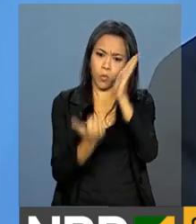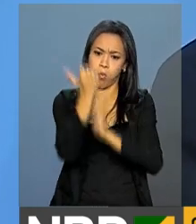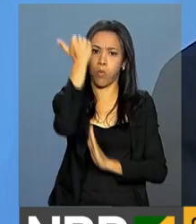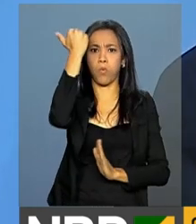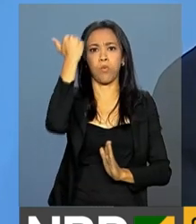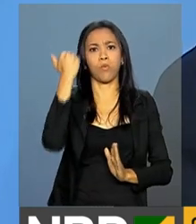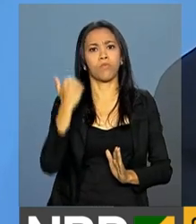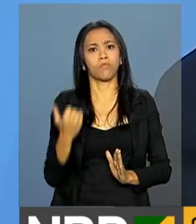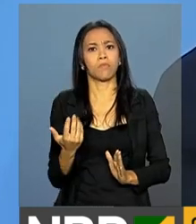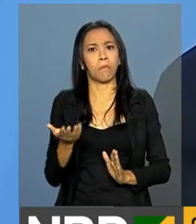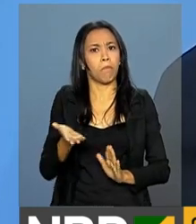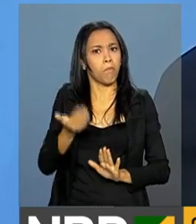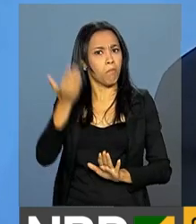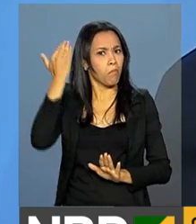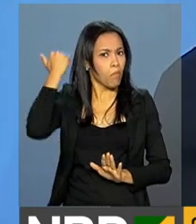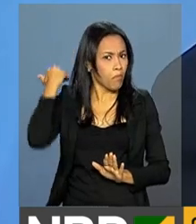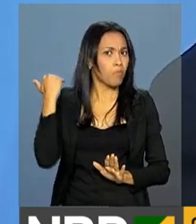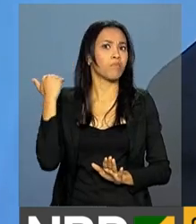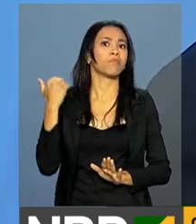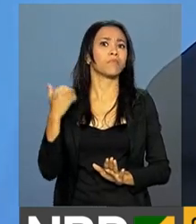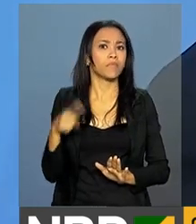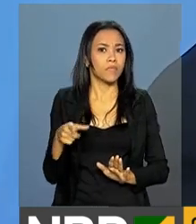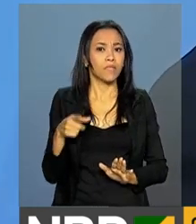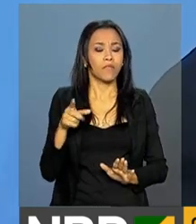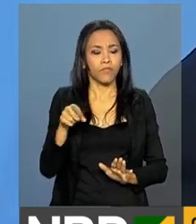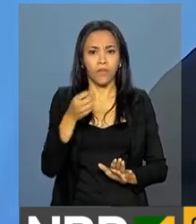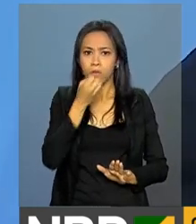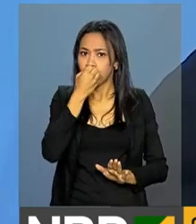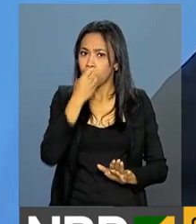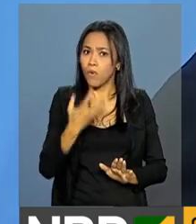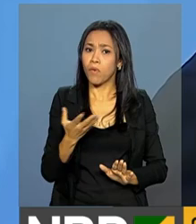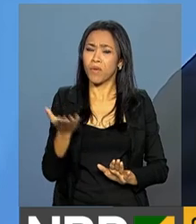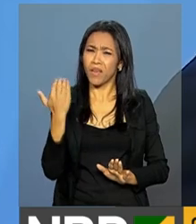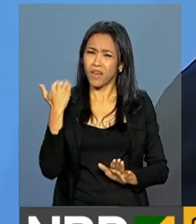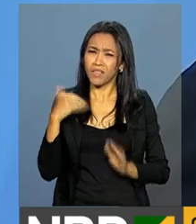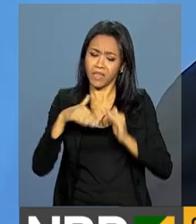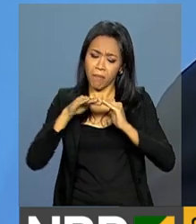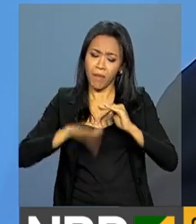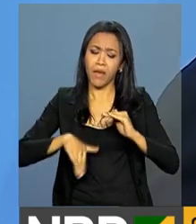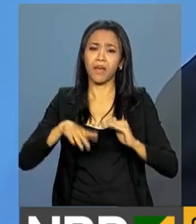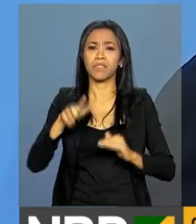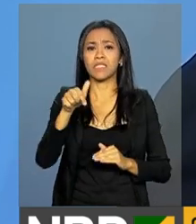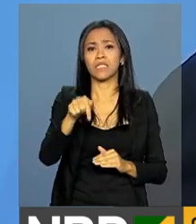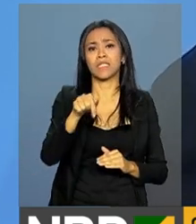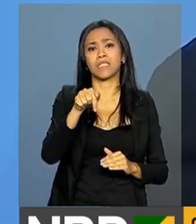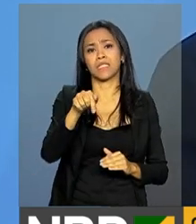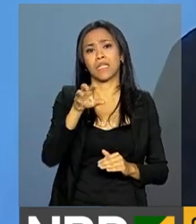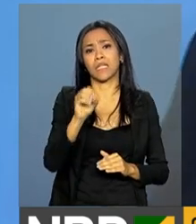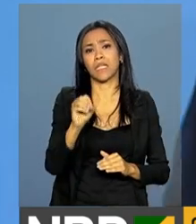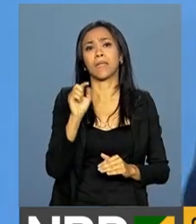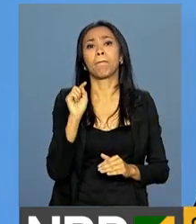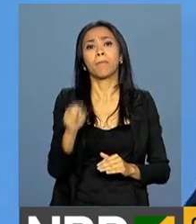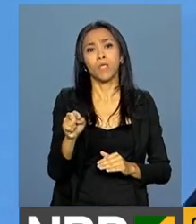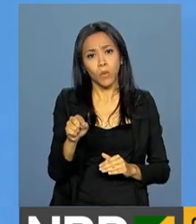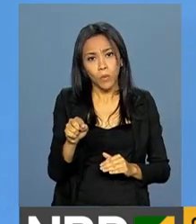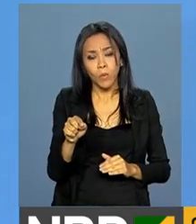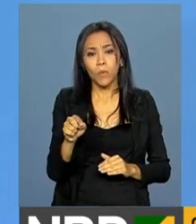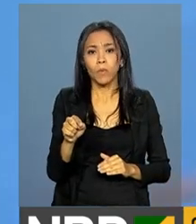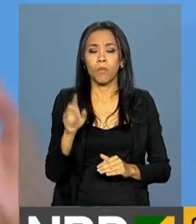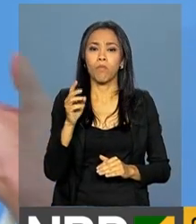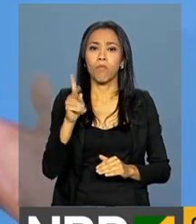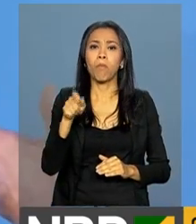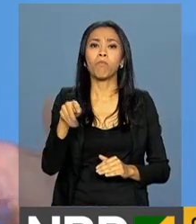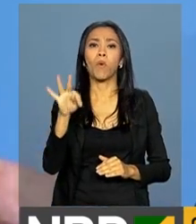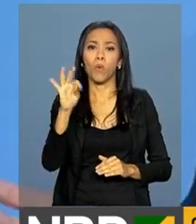que se estabeleceu o índice na Bolsa de Valores, quando o índice normalmente era muito inferior a 70 mil pontos. Tudo isso significa